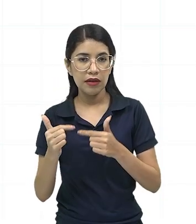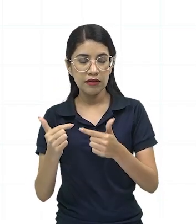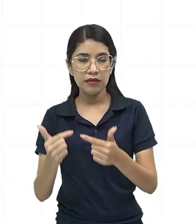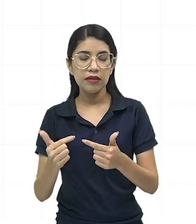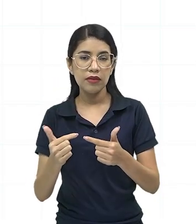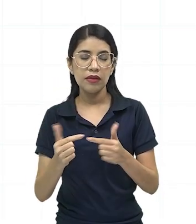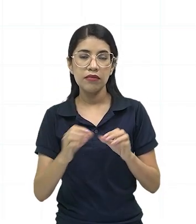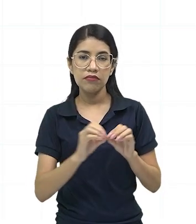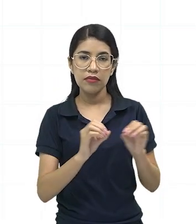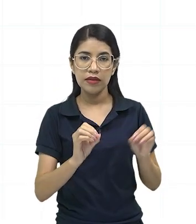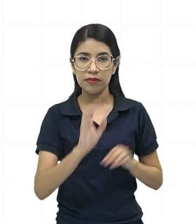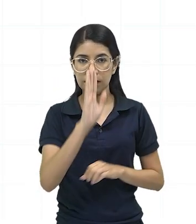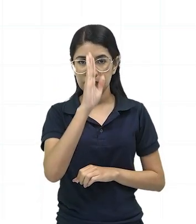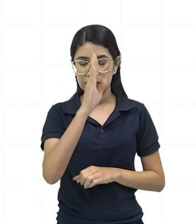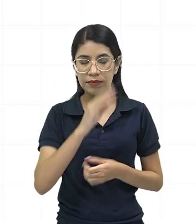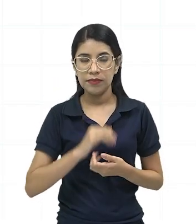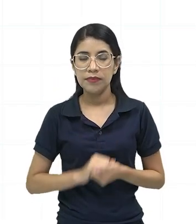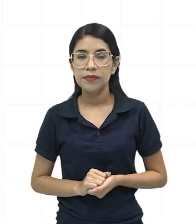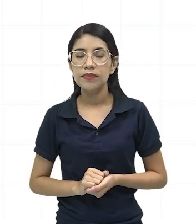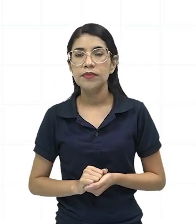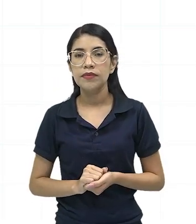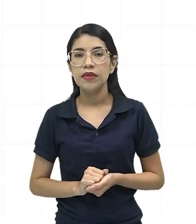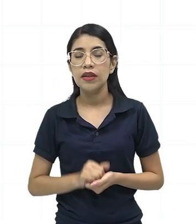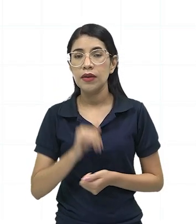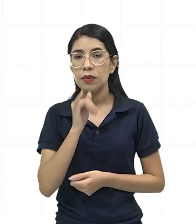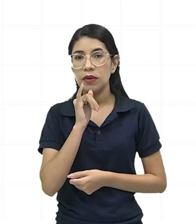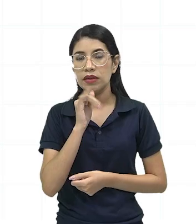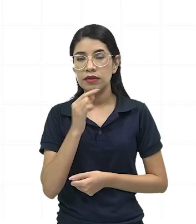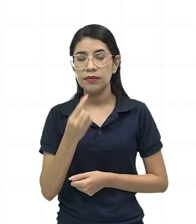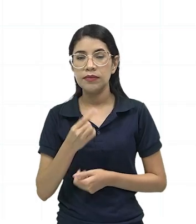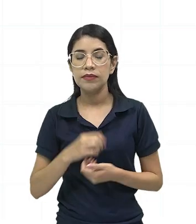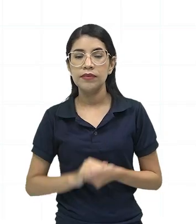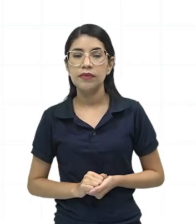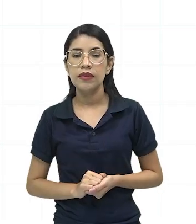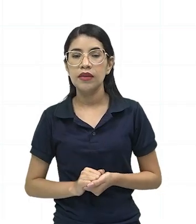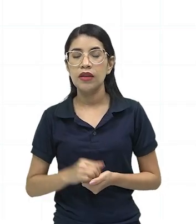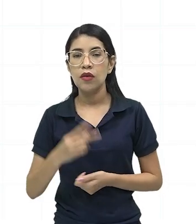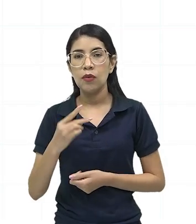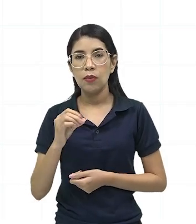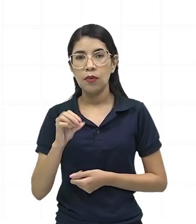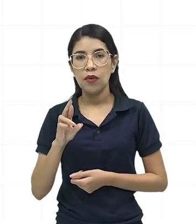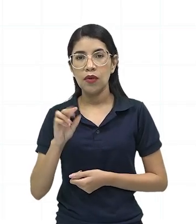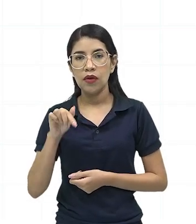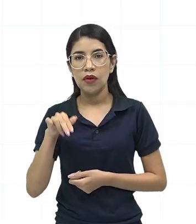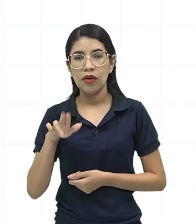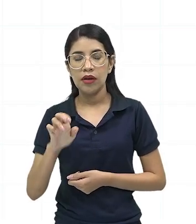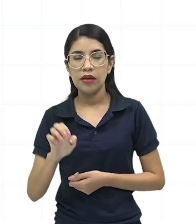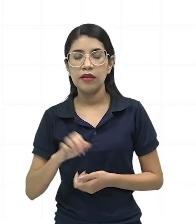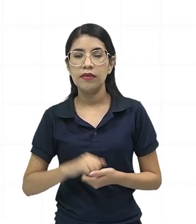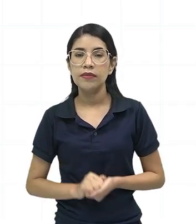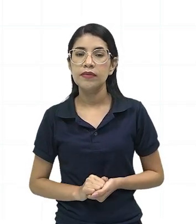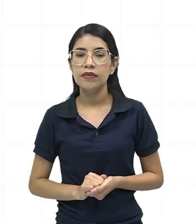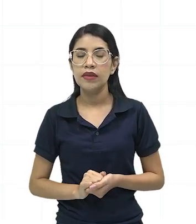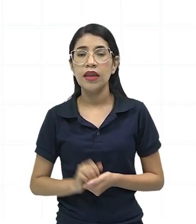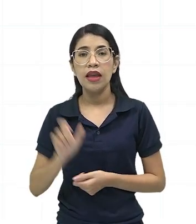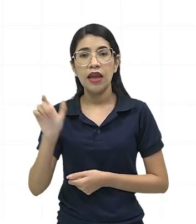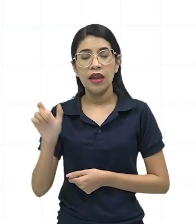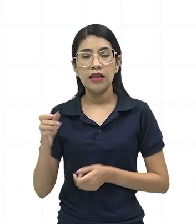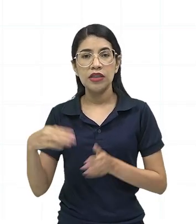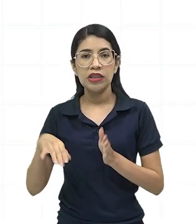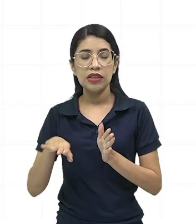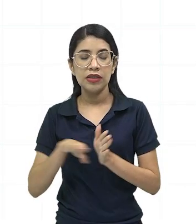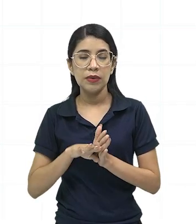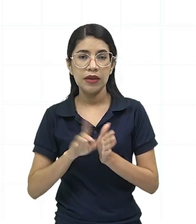oração principal ocorre. Nosso exemplo 1 usa o porquê. Ela chegou atrasada porque perdeu